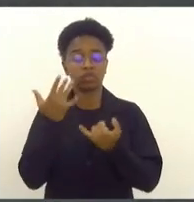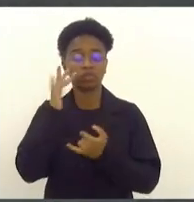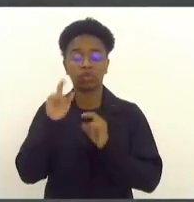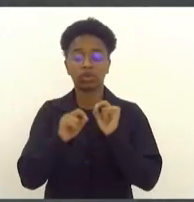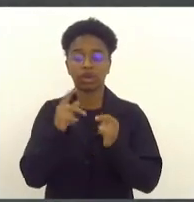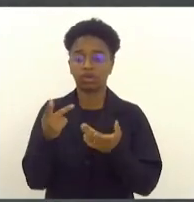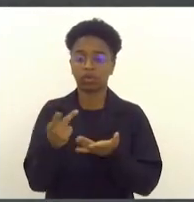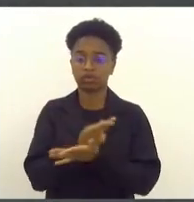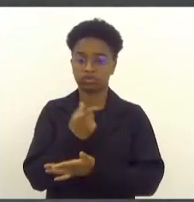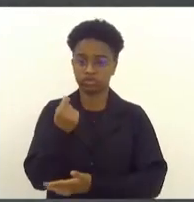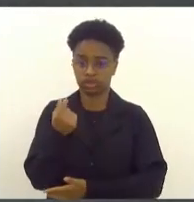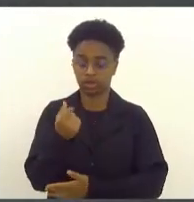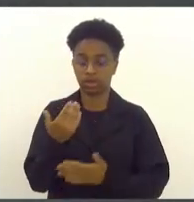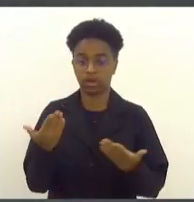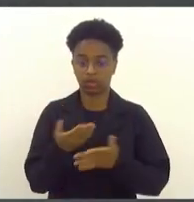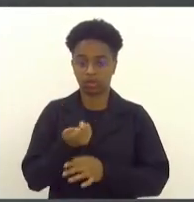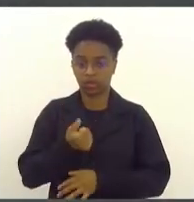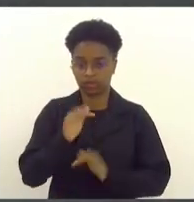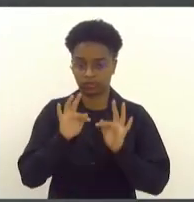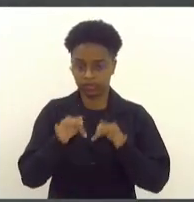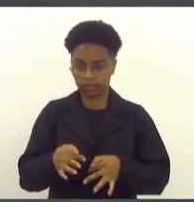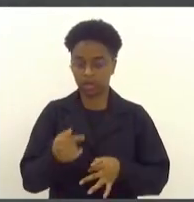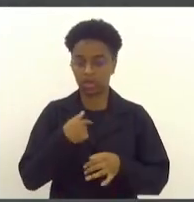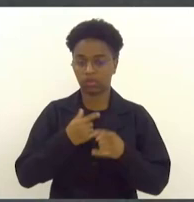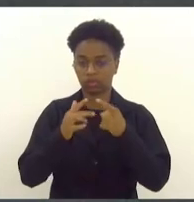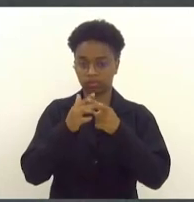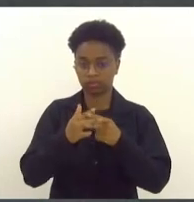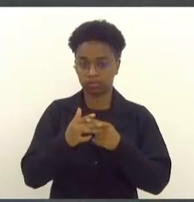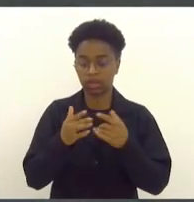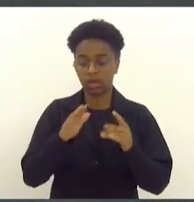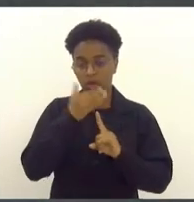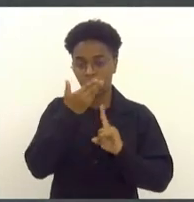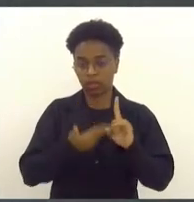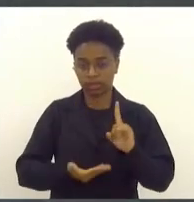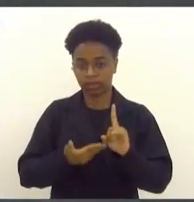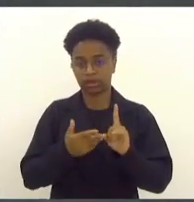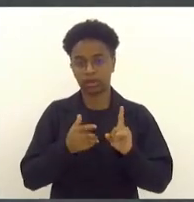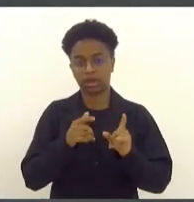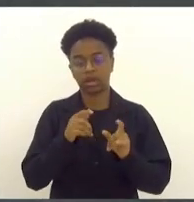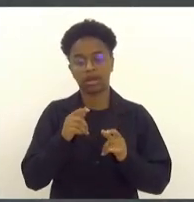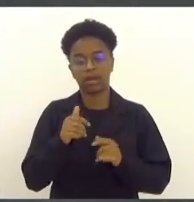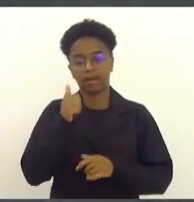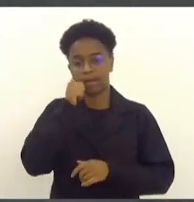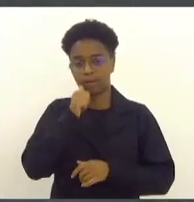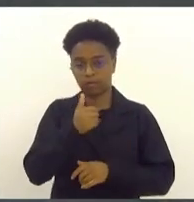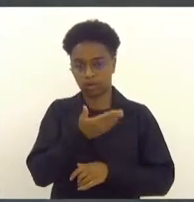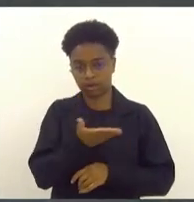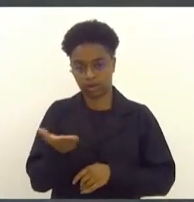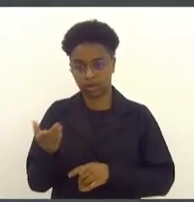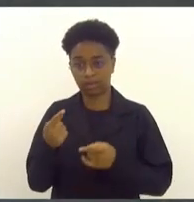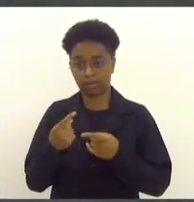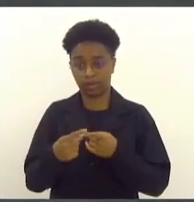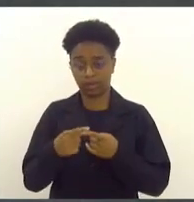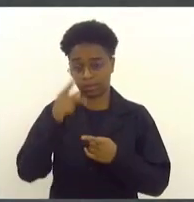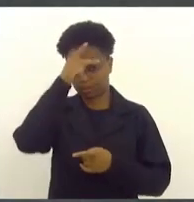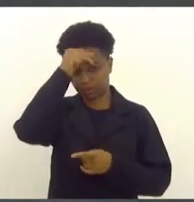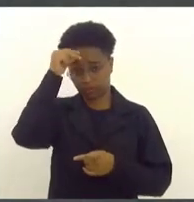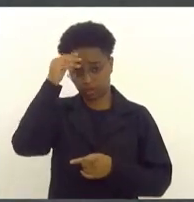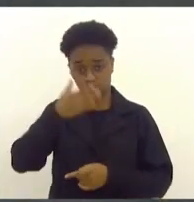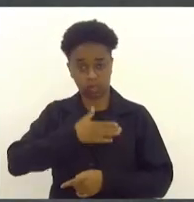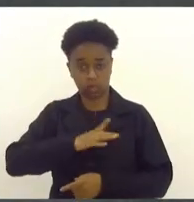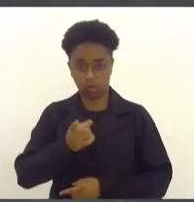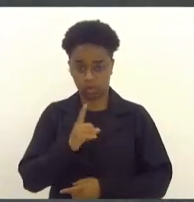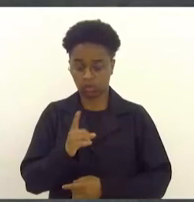20 milhões mas para finalizar a presidente Eu quero fazer uma justa homenagem às mulheres né classe é essa que o prefeito não gosta que